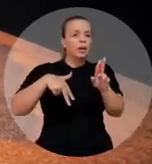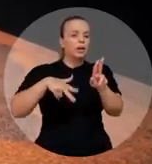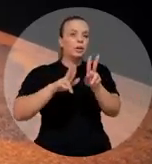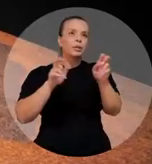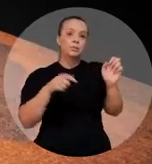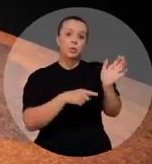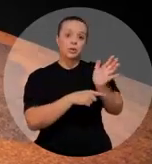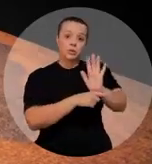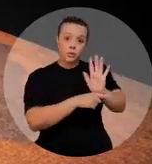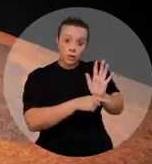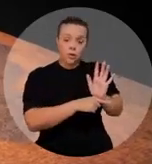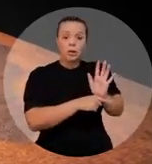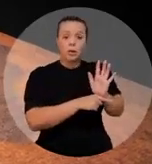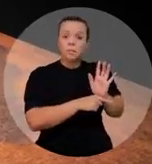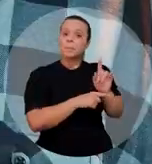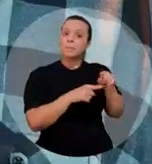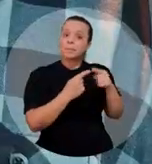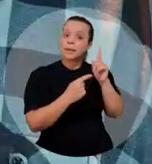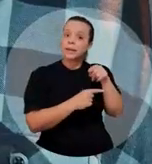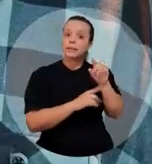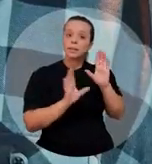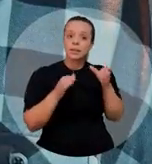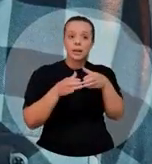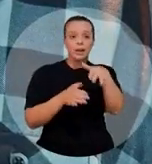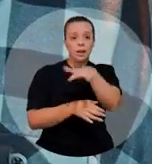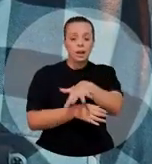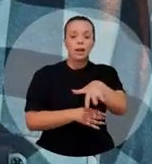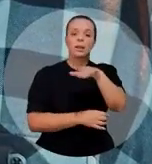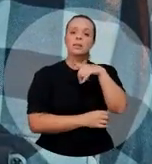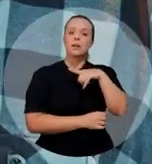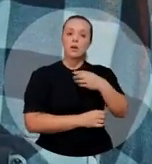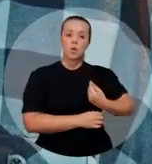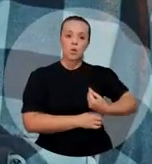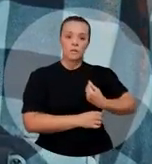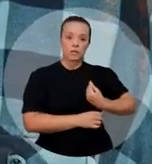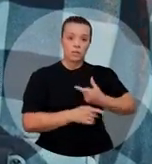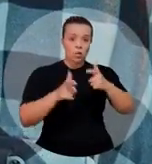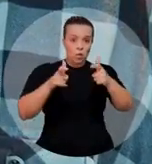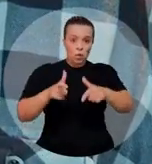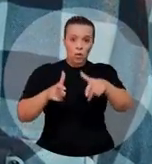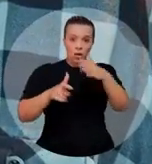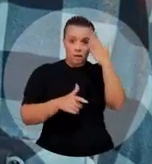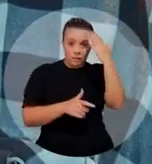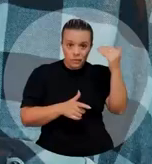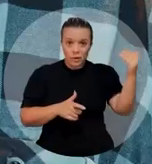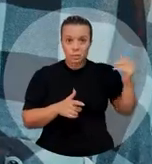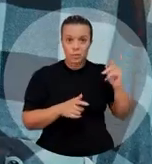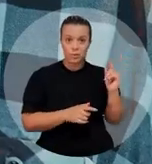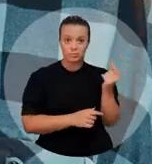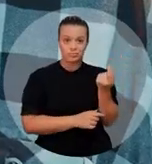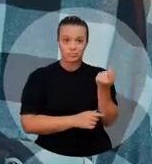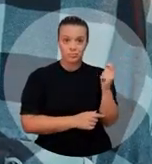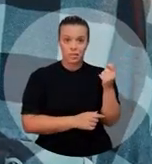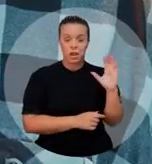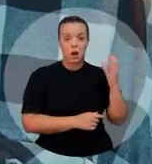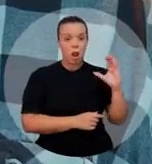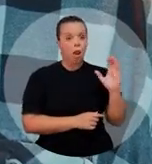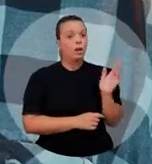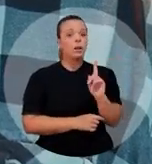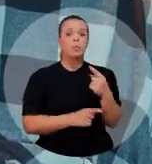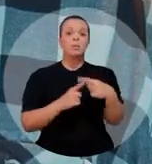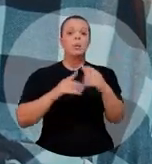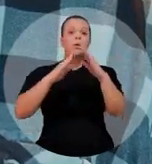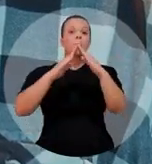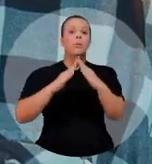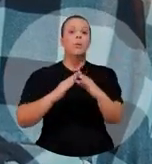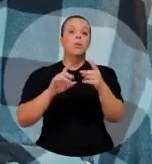só do cinematográfico, elas estão num lugar que não é destaque no capitalismo, muito pelo contrário,